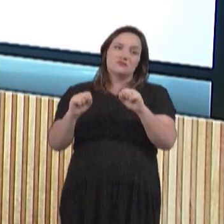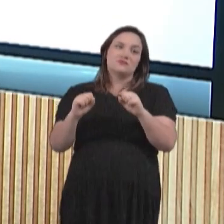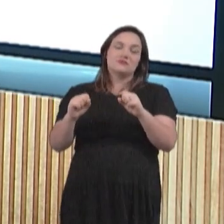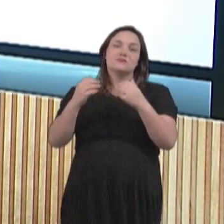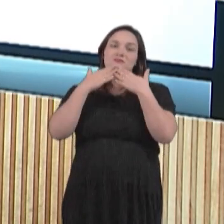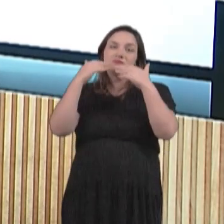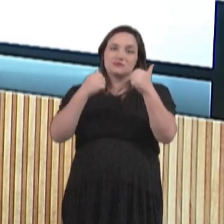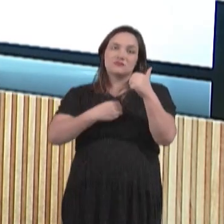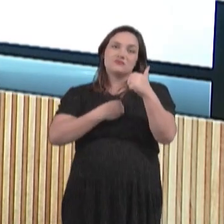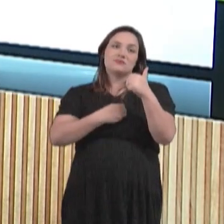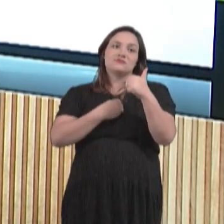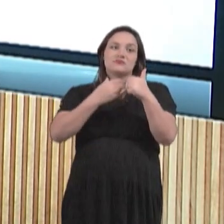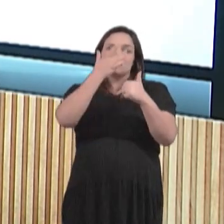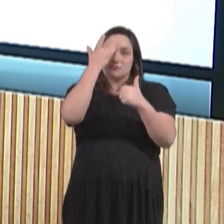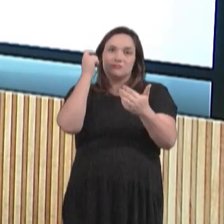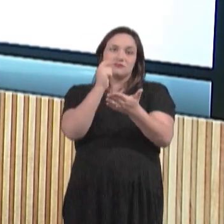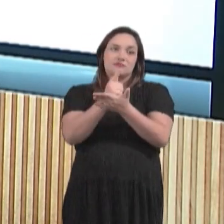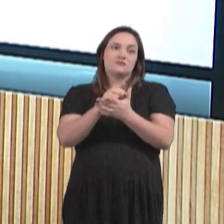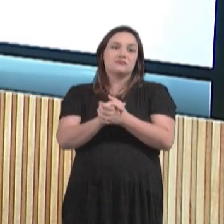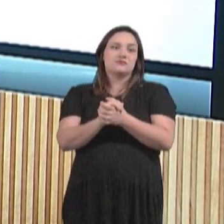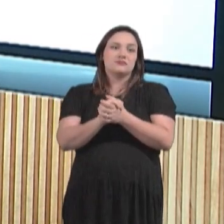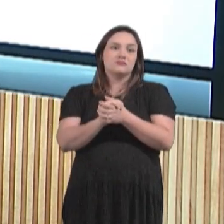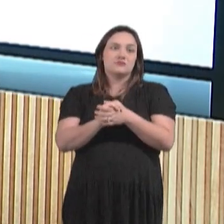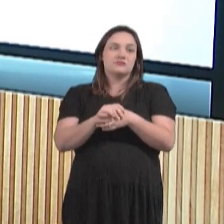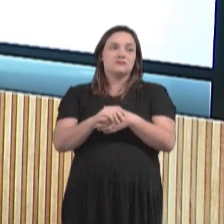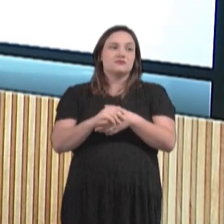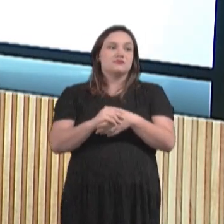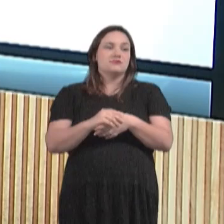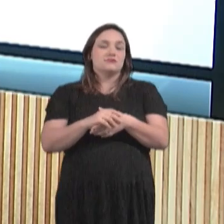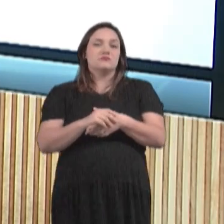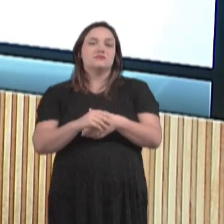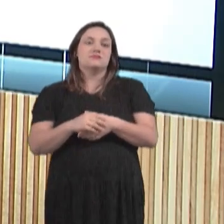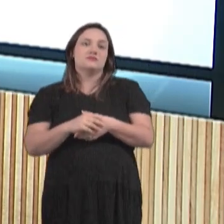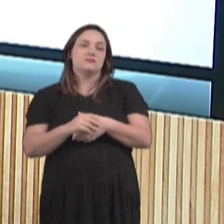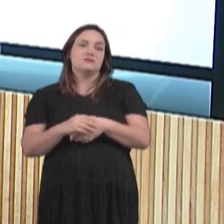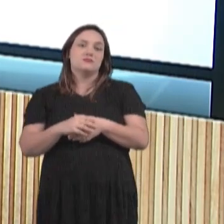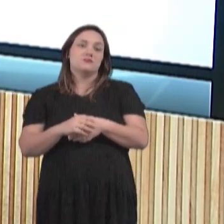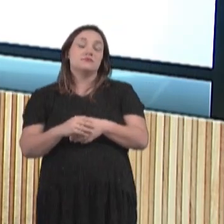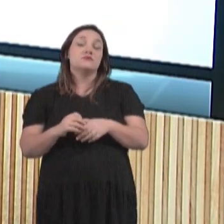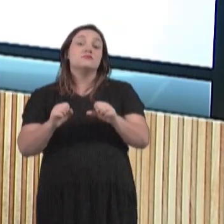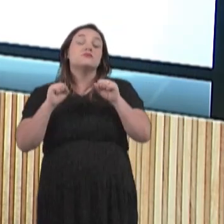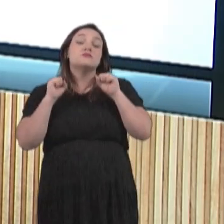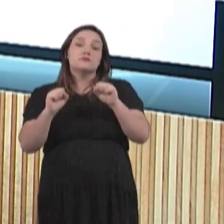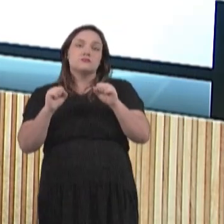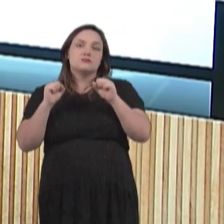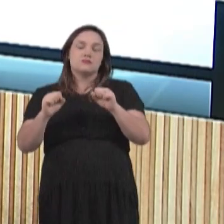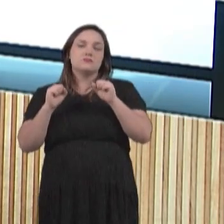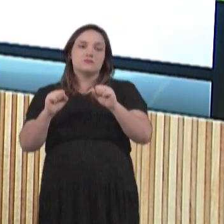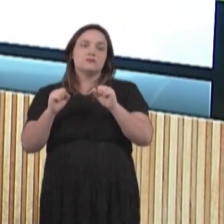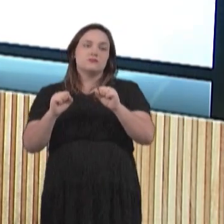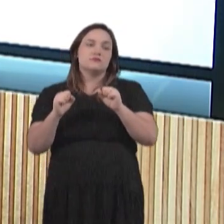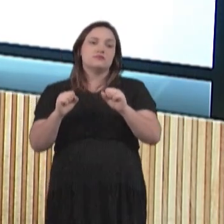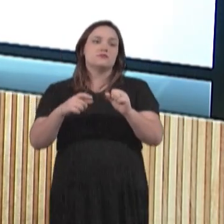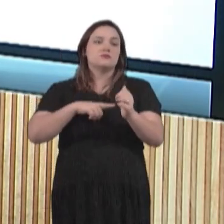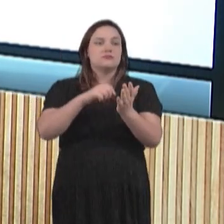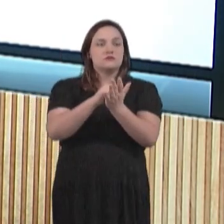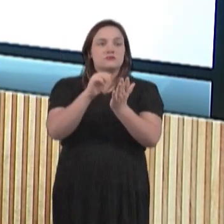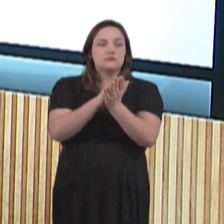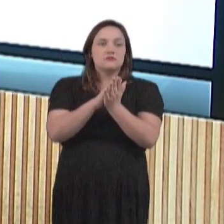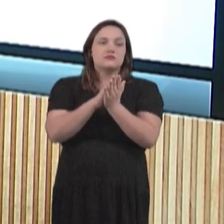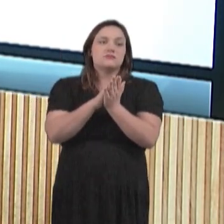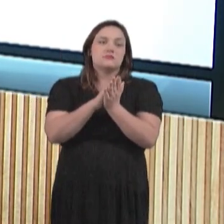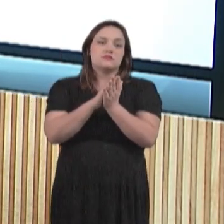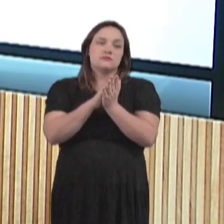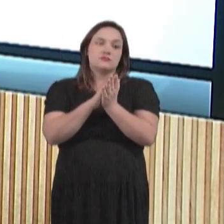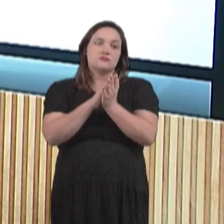pouco a vida do contribuinte, né? Trazendo aí a possibilidade de diferir a aplicação de multa por